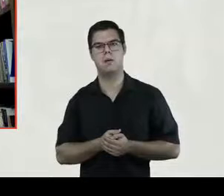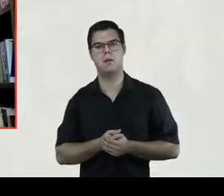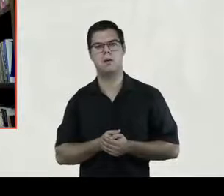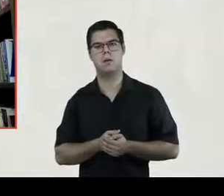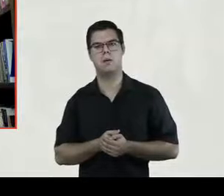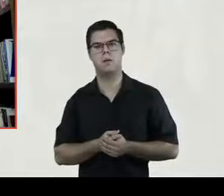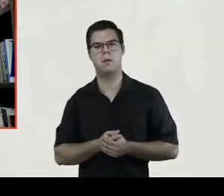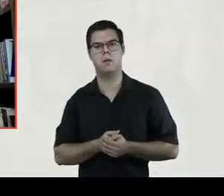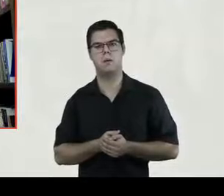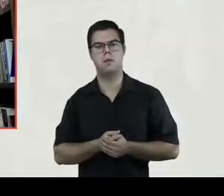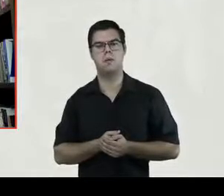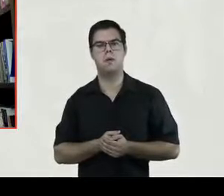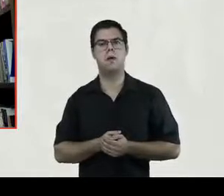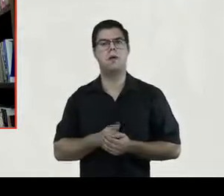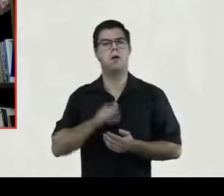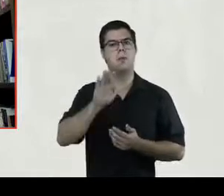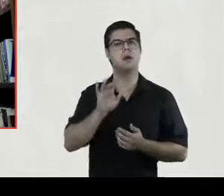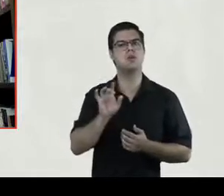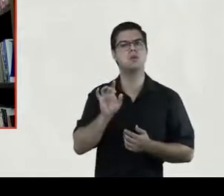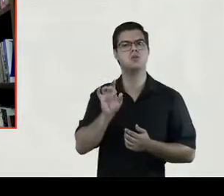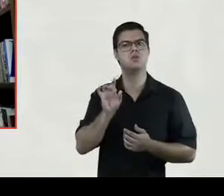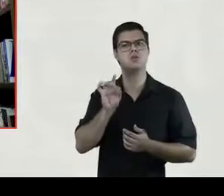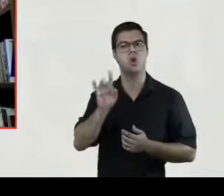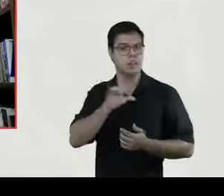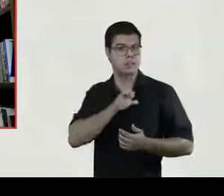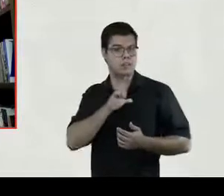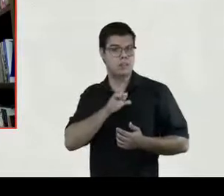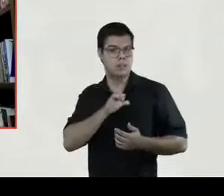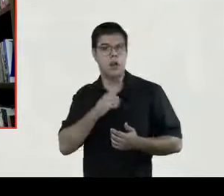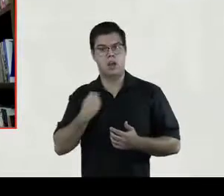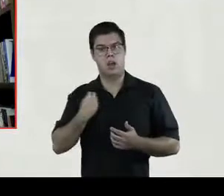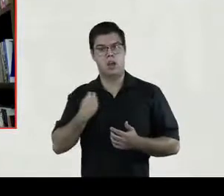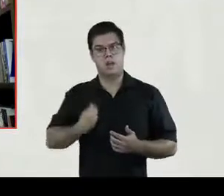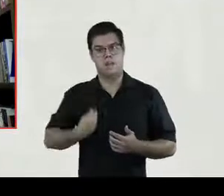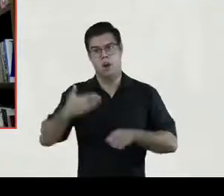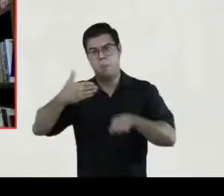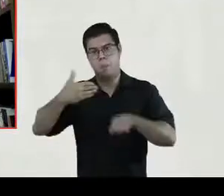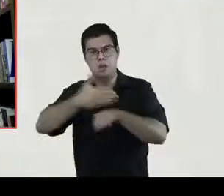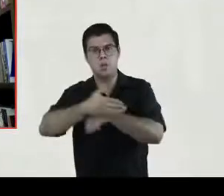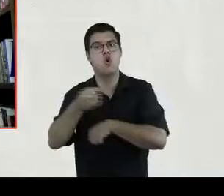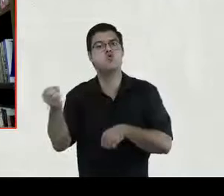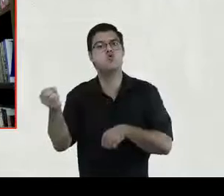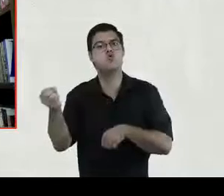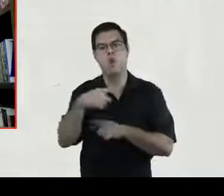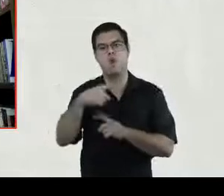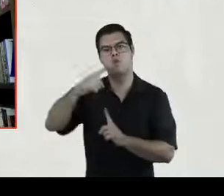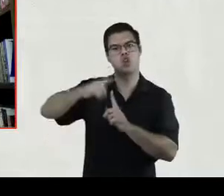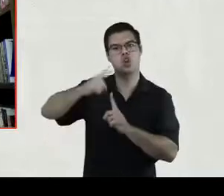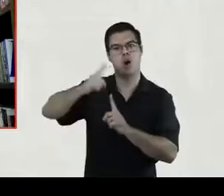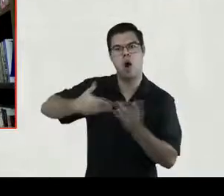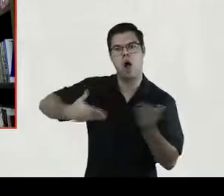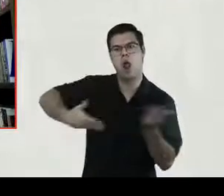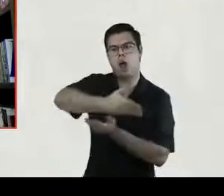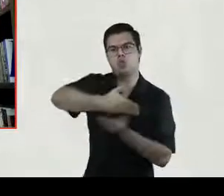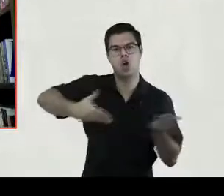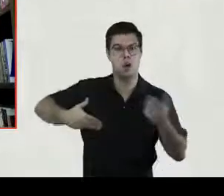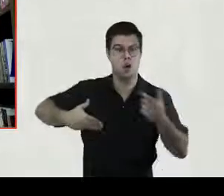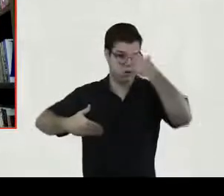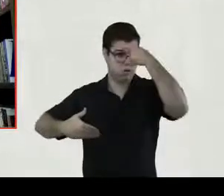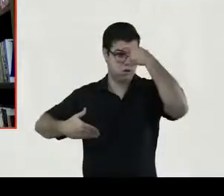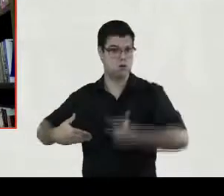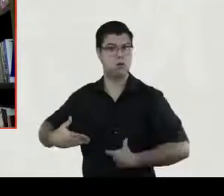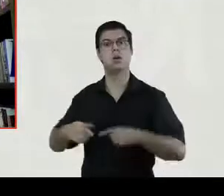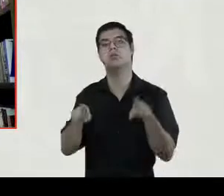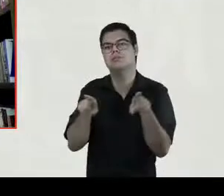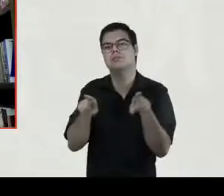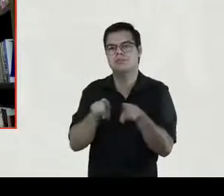principal, mas apenas um dos atores que participam deste novo formato de relacionamento do homem com as próprias técnicas, e